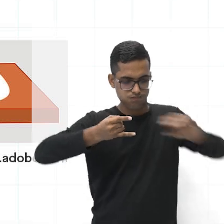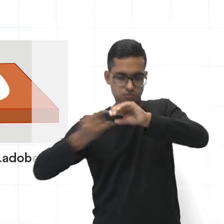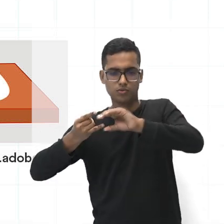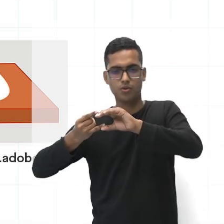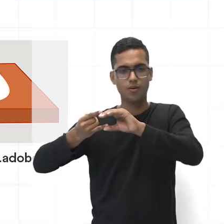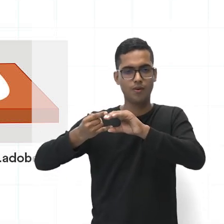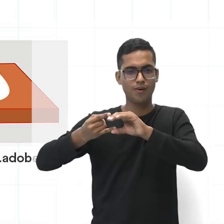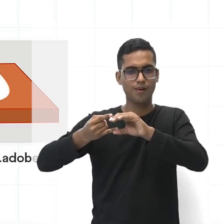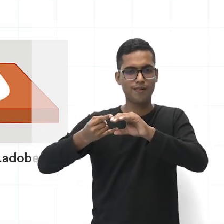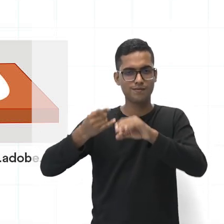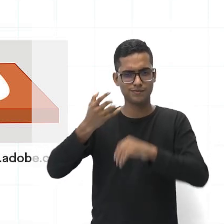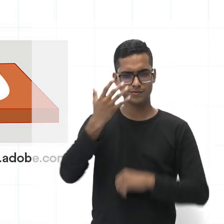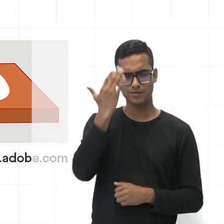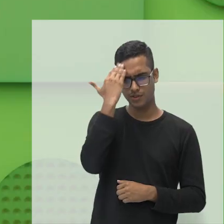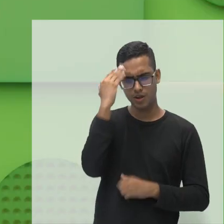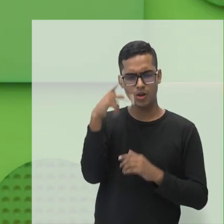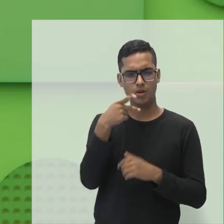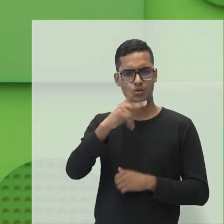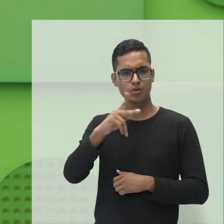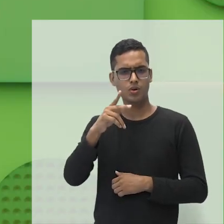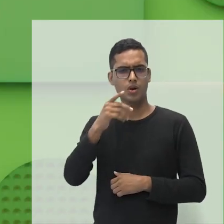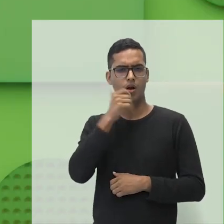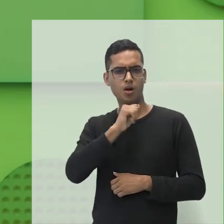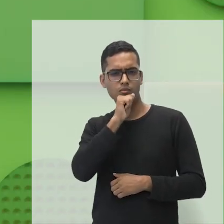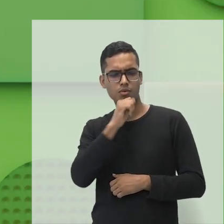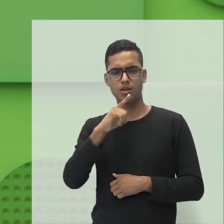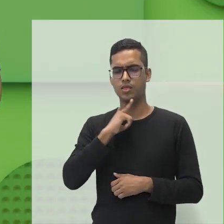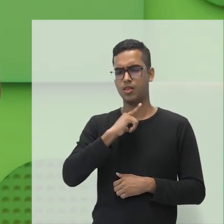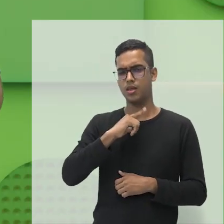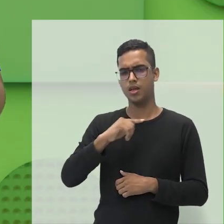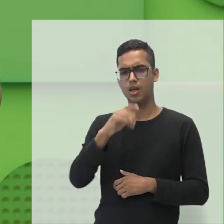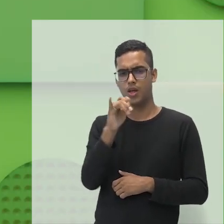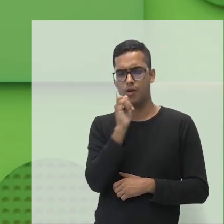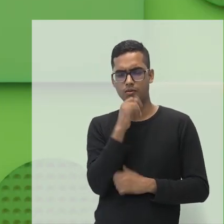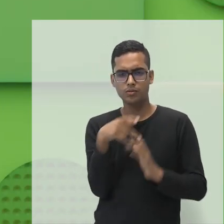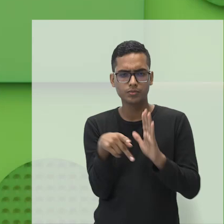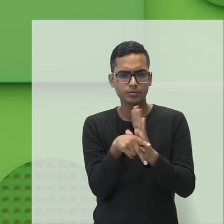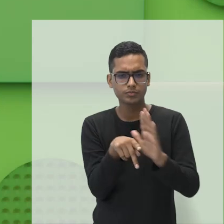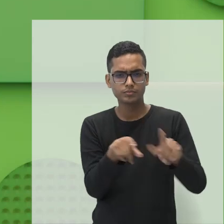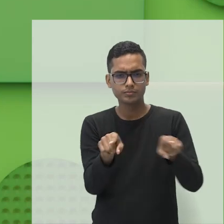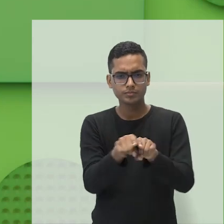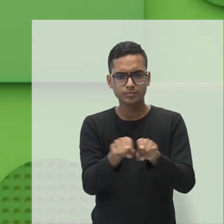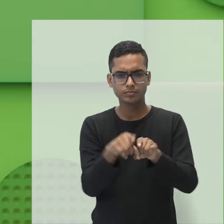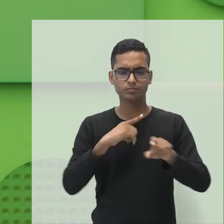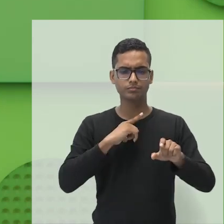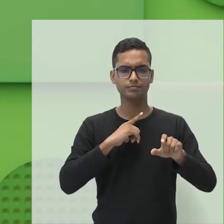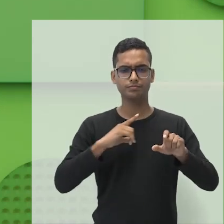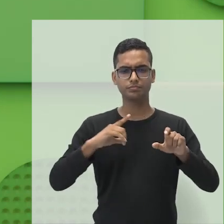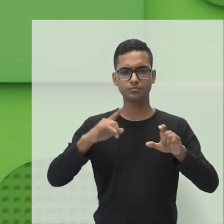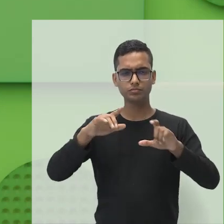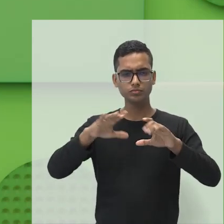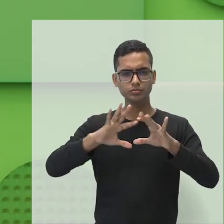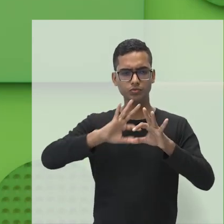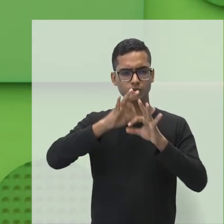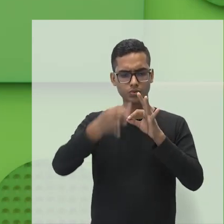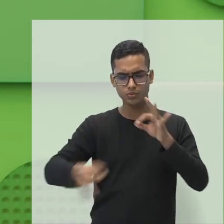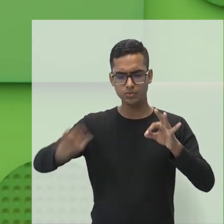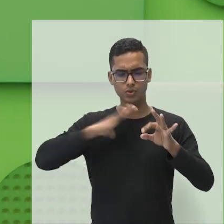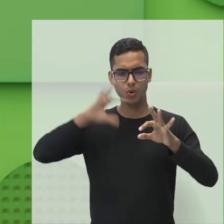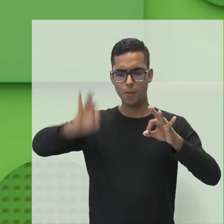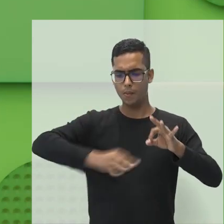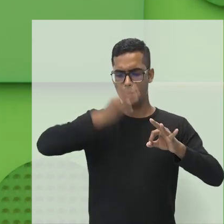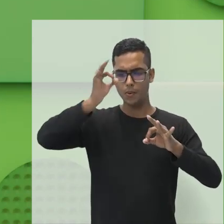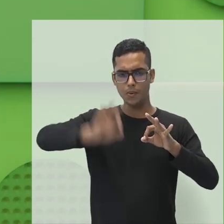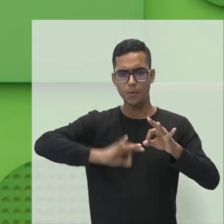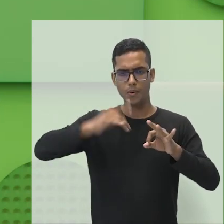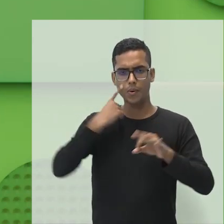costura, aí derruba ali um monte de linhas, né? Os alfinetes, o que você faz? Você procura